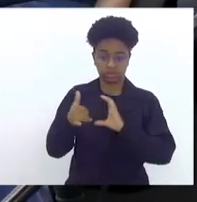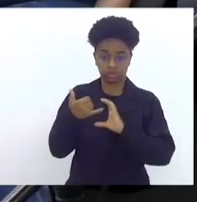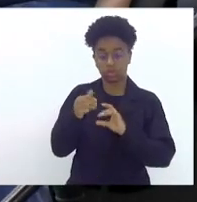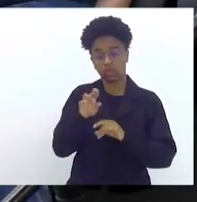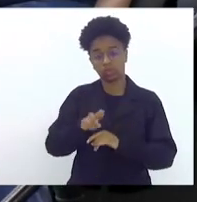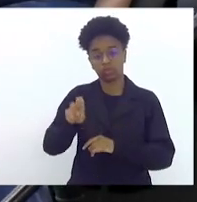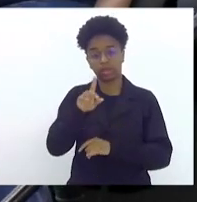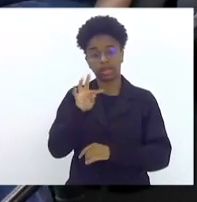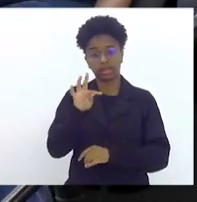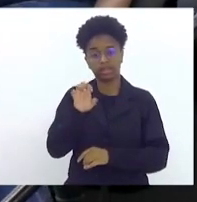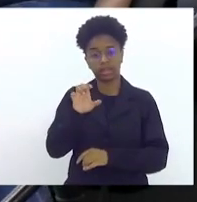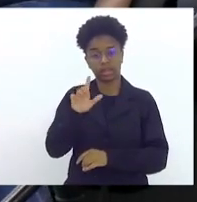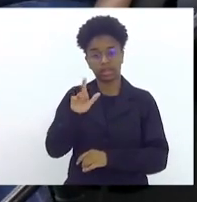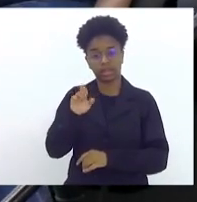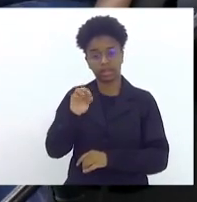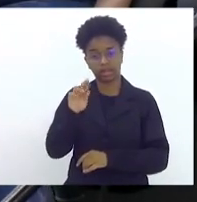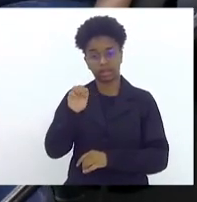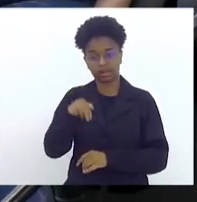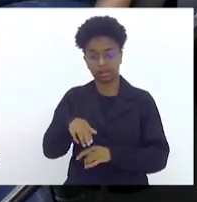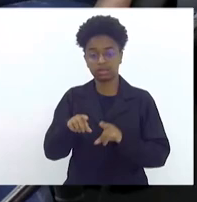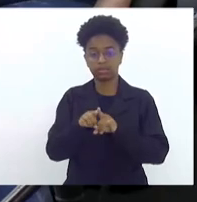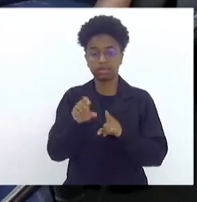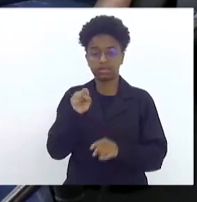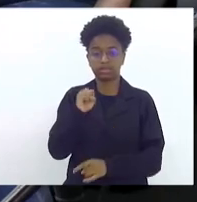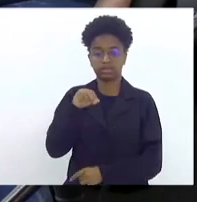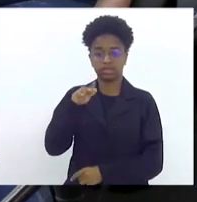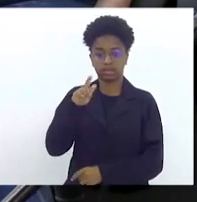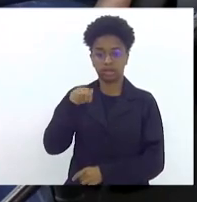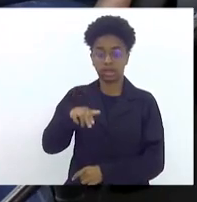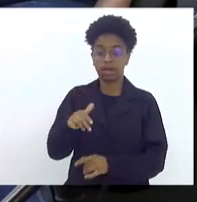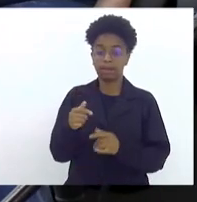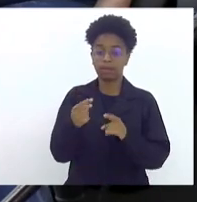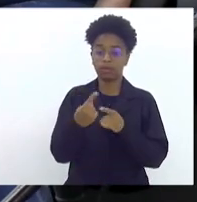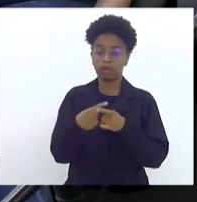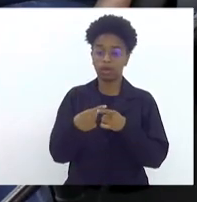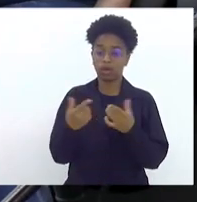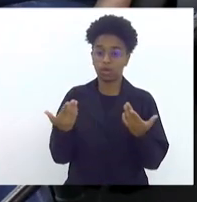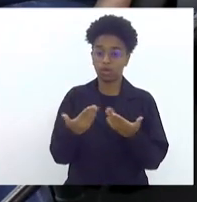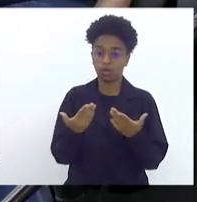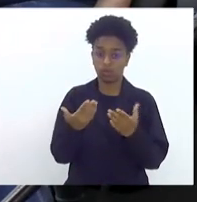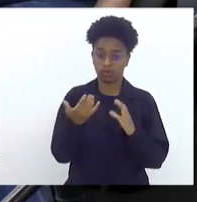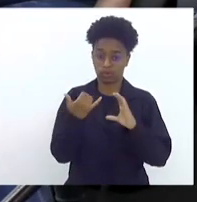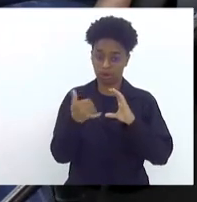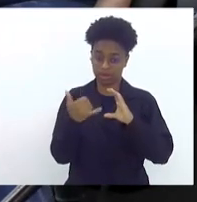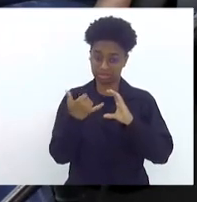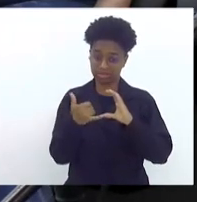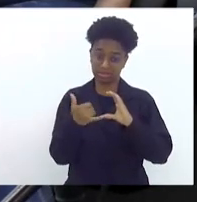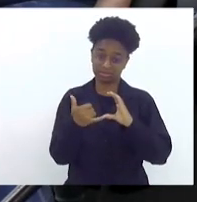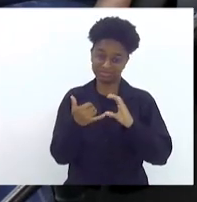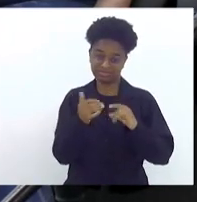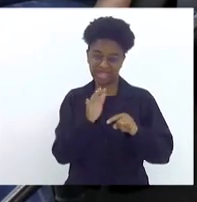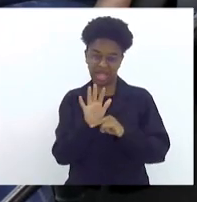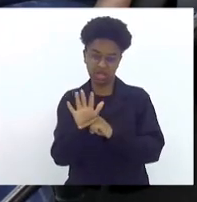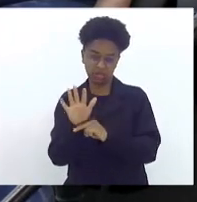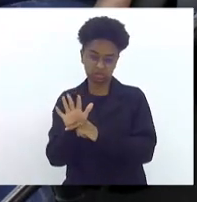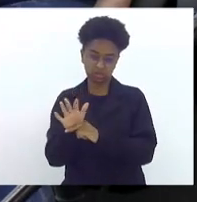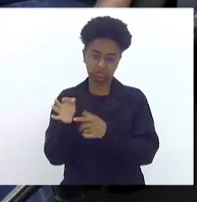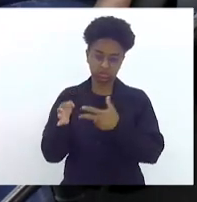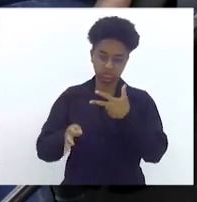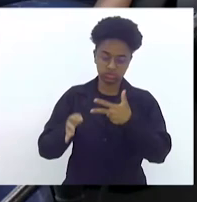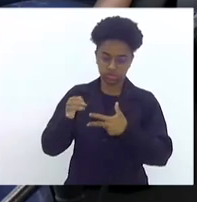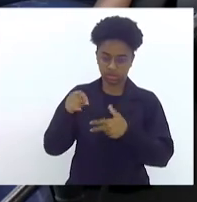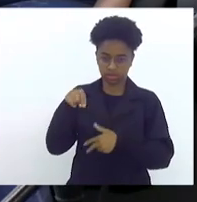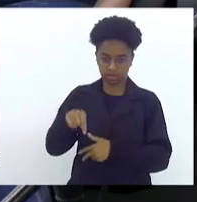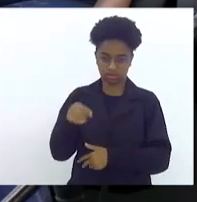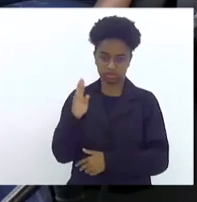já tá usando delegacia porque o WhatsApp depois de anos Resistindo hoje está cooperando entre aspas com o poder judiciário brasileiro